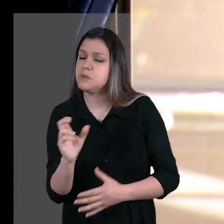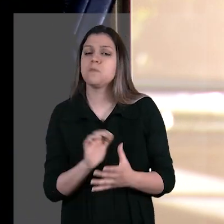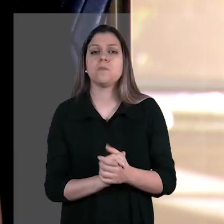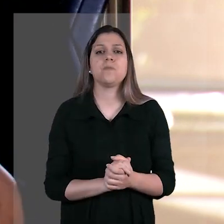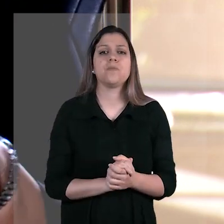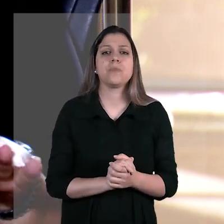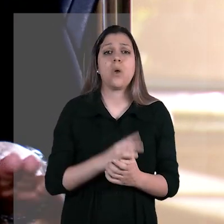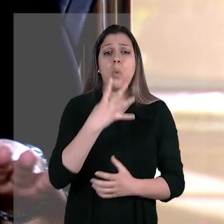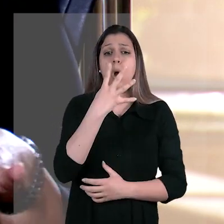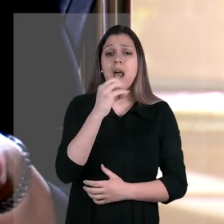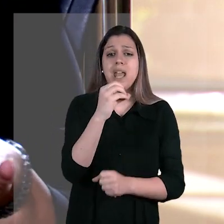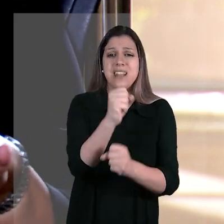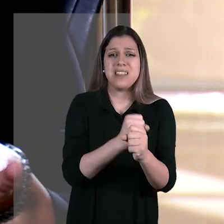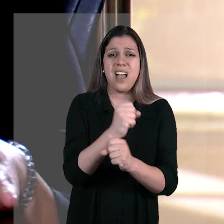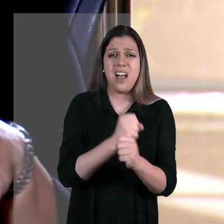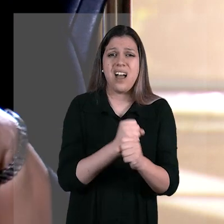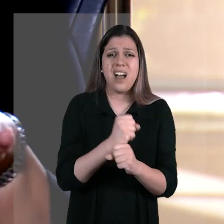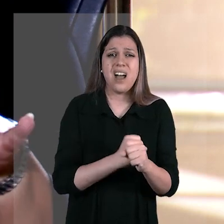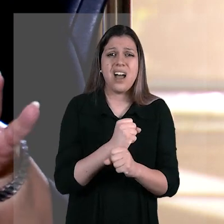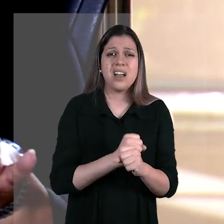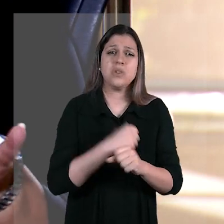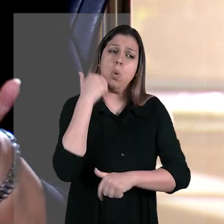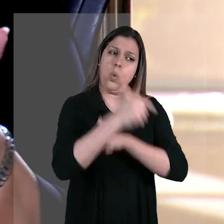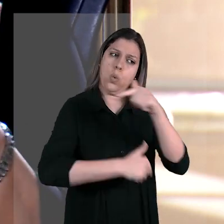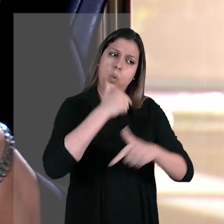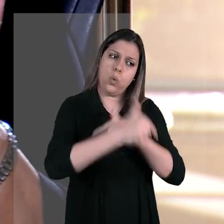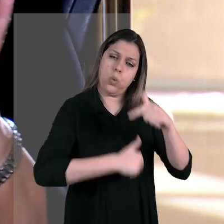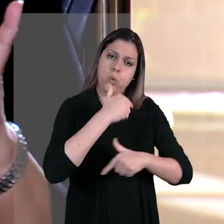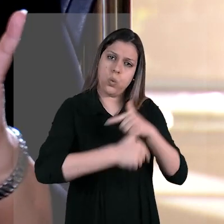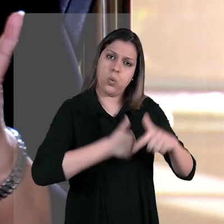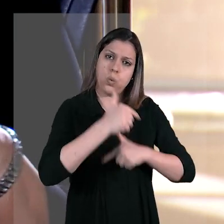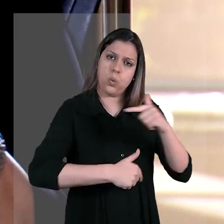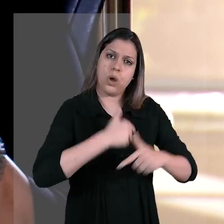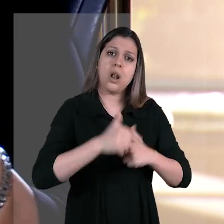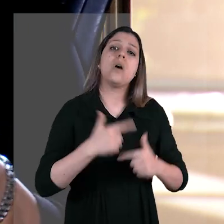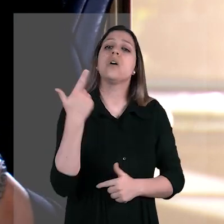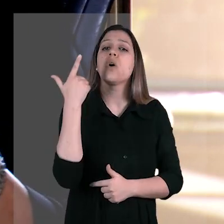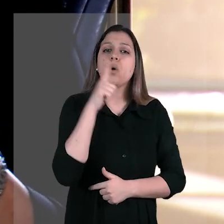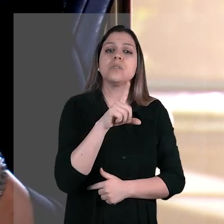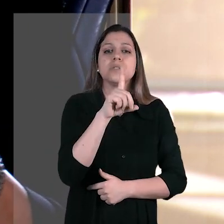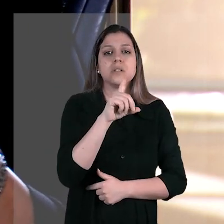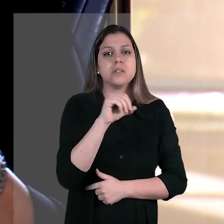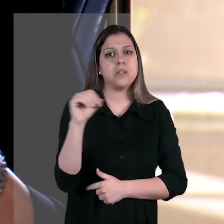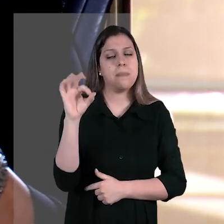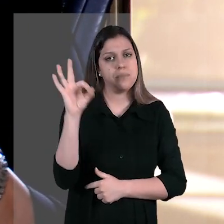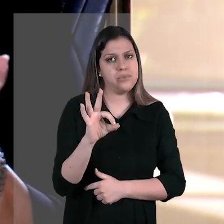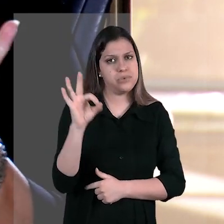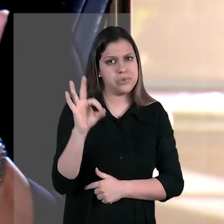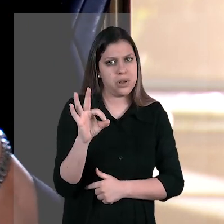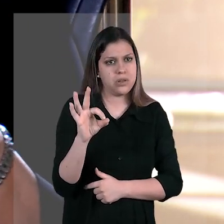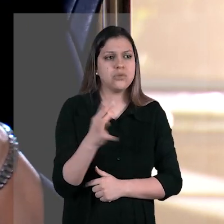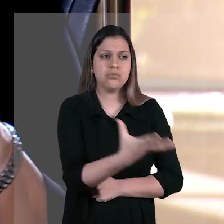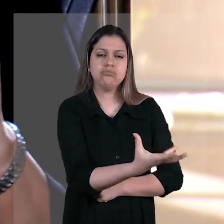65, 40 anos de contribuição para você ter o seu benefício de 100%.